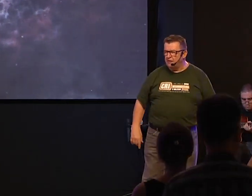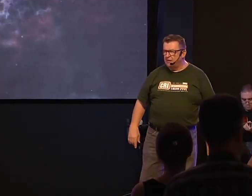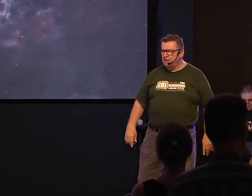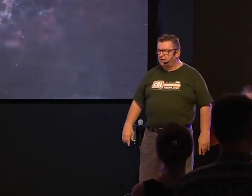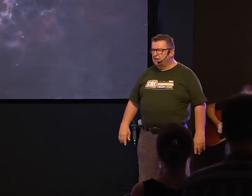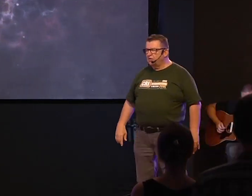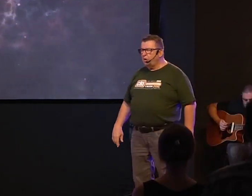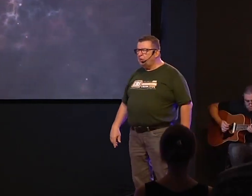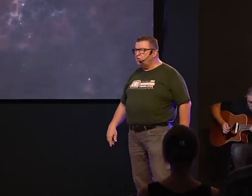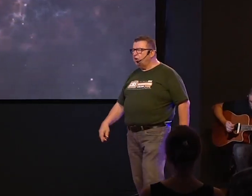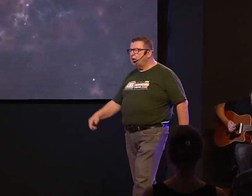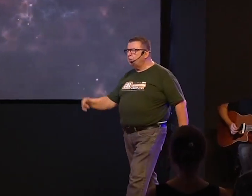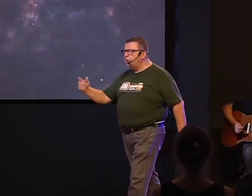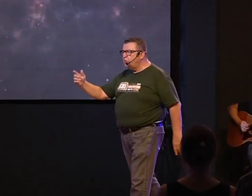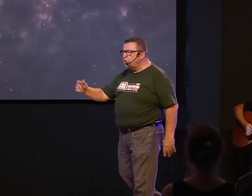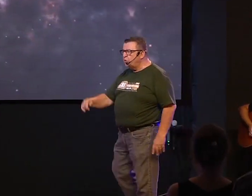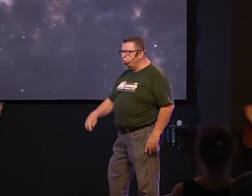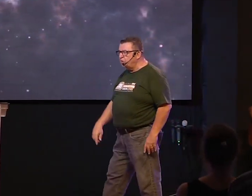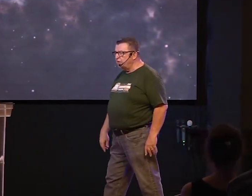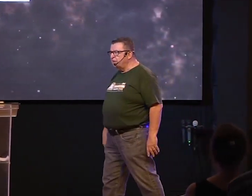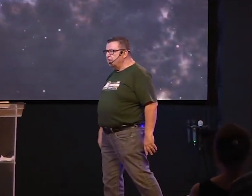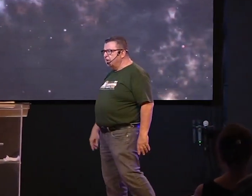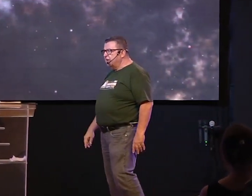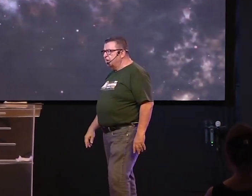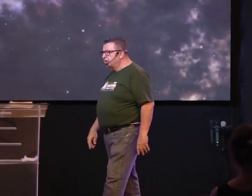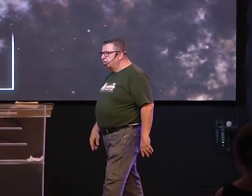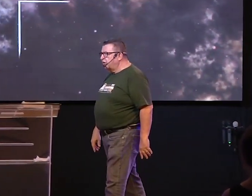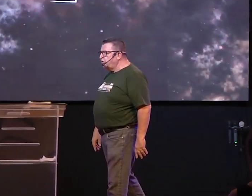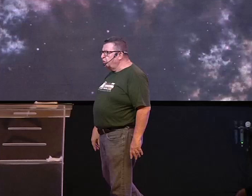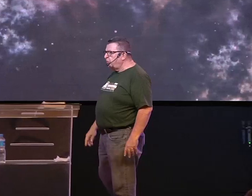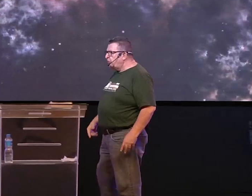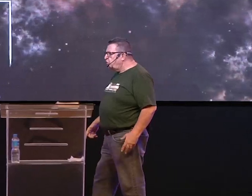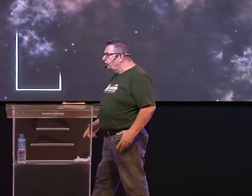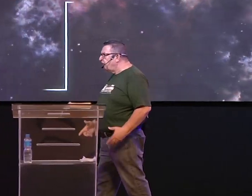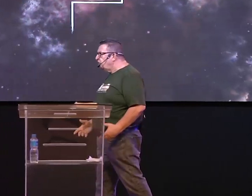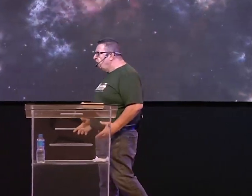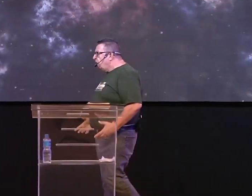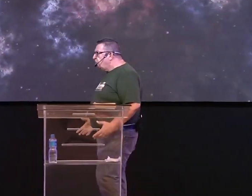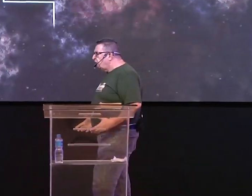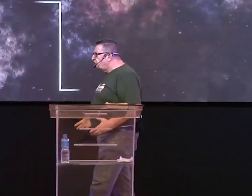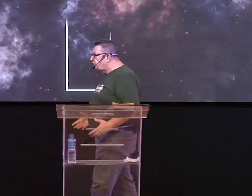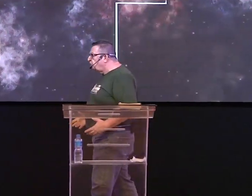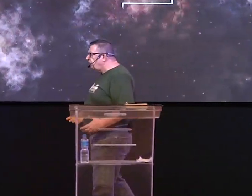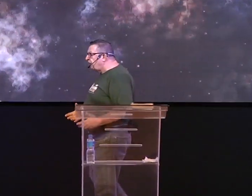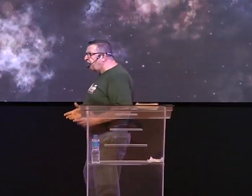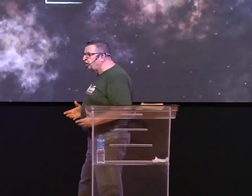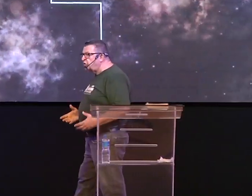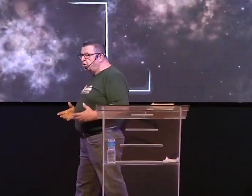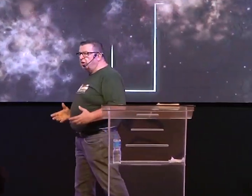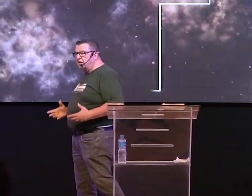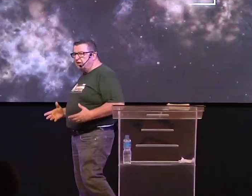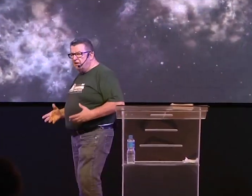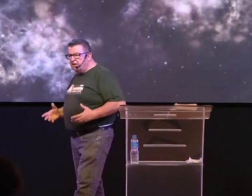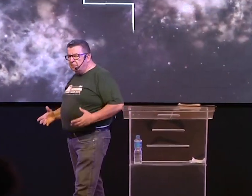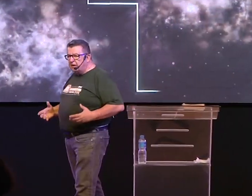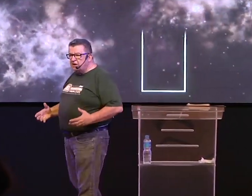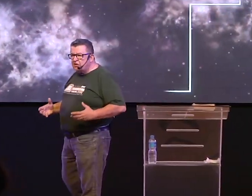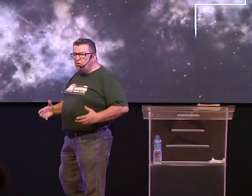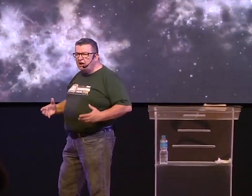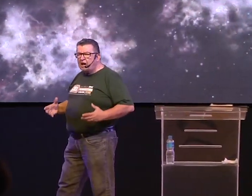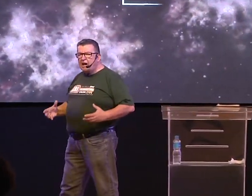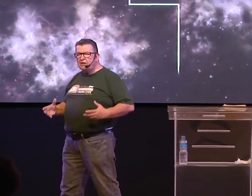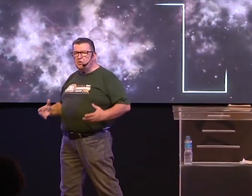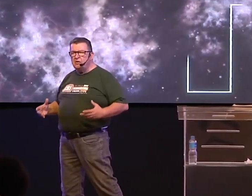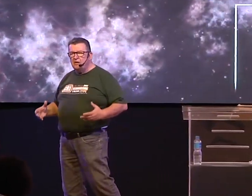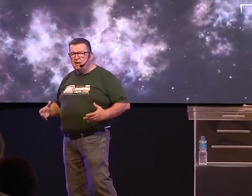futuro. Eu sou apaixonado pelo futuro. Nós somos apaixonados por deixar um legado. Para